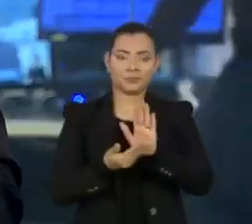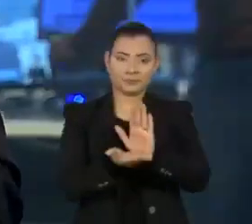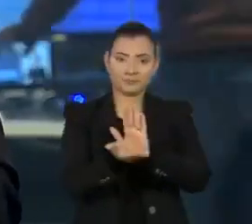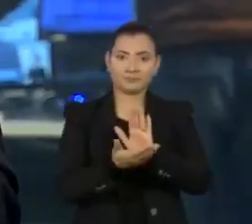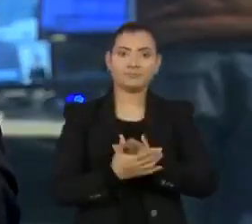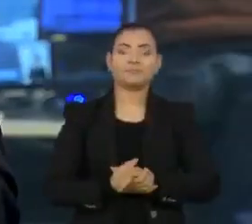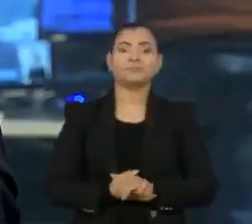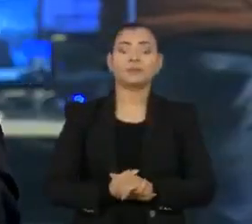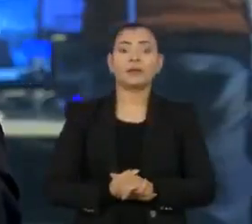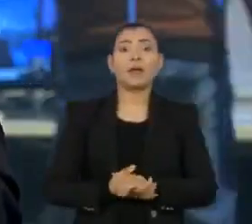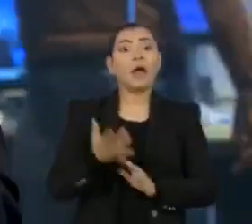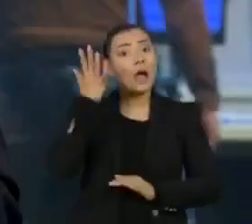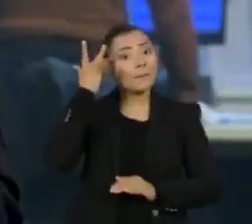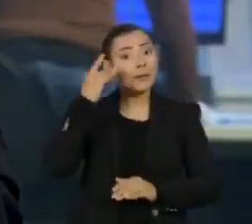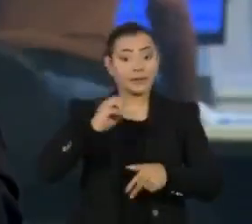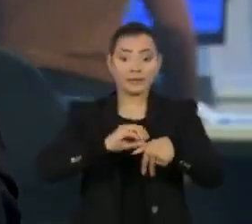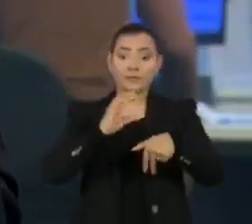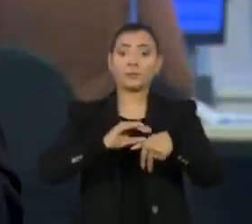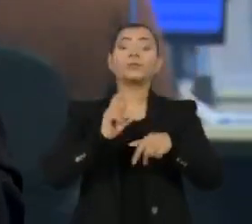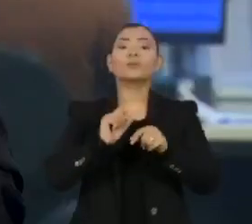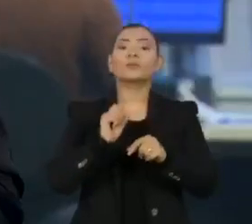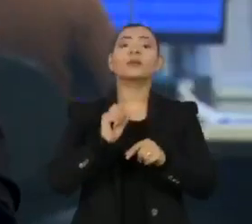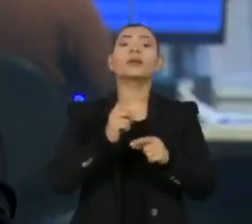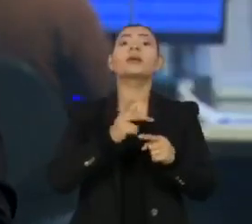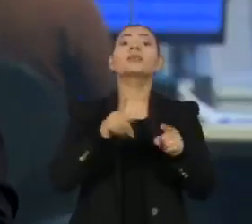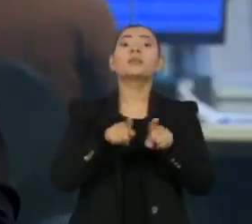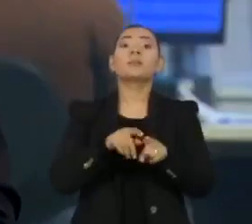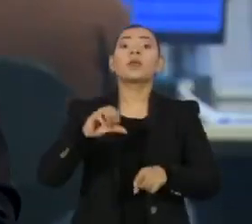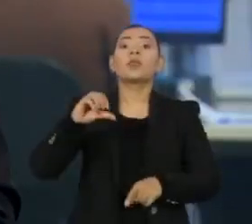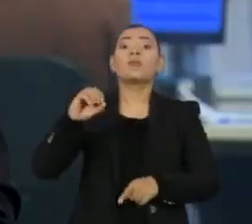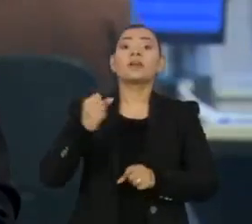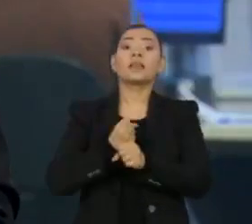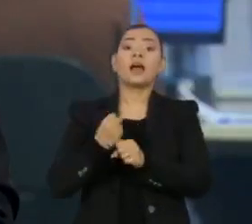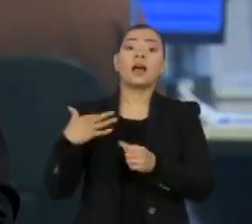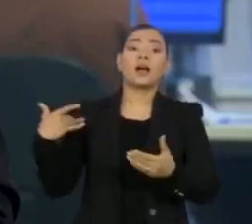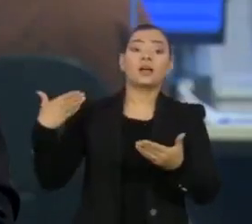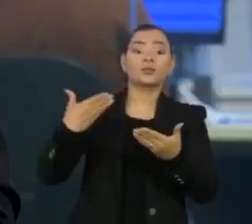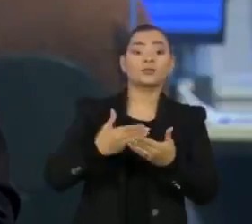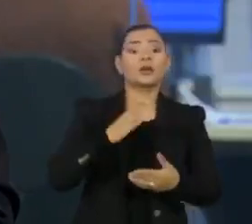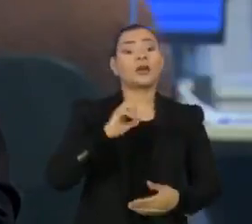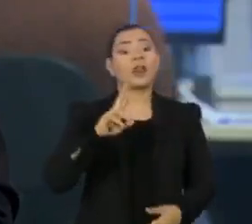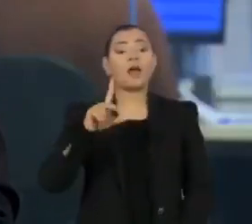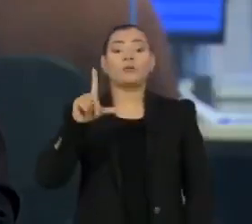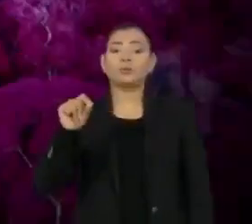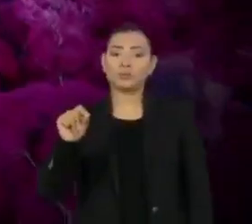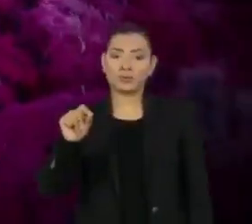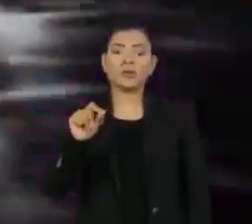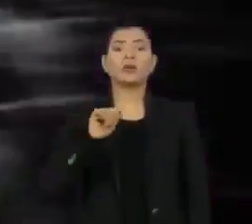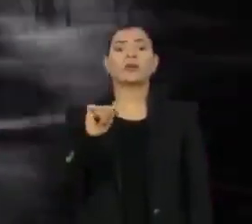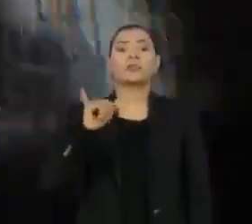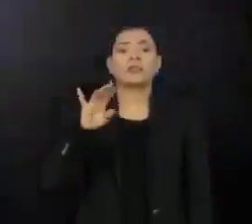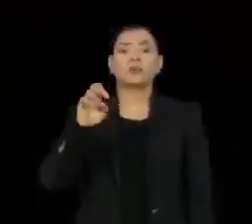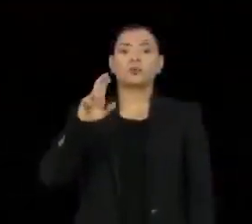A TV Cultura exibe amanhã o documentário 90 Anos, Cláudia Andujar, Uma Vida com Zianomami.